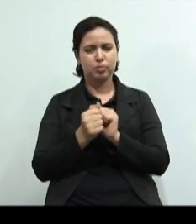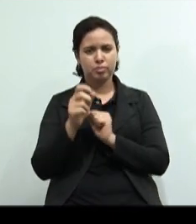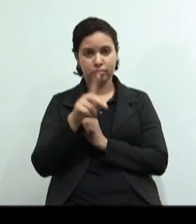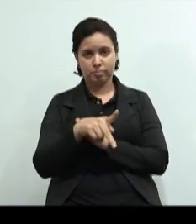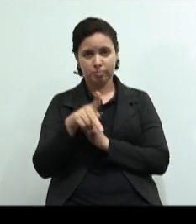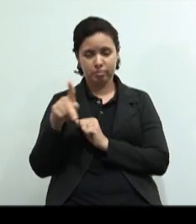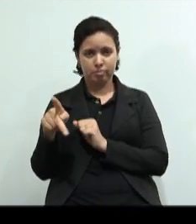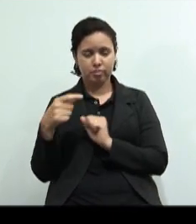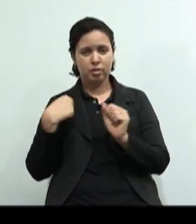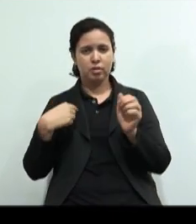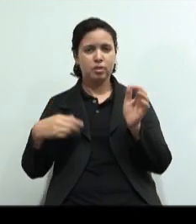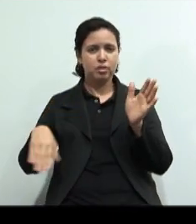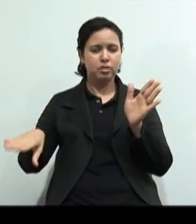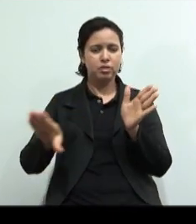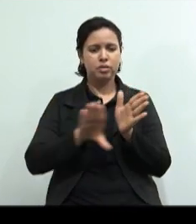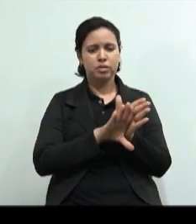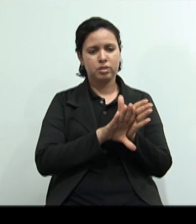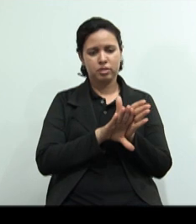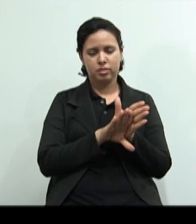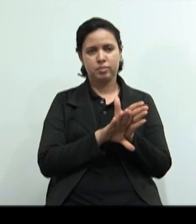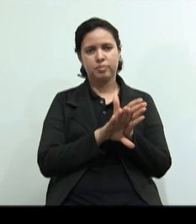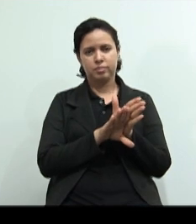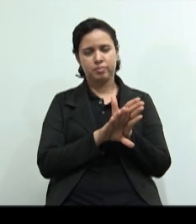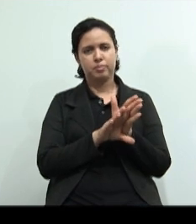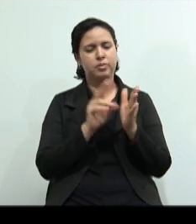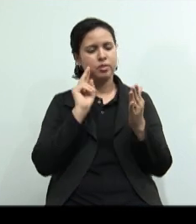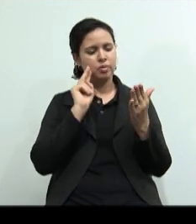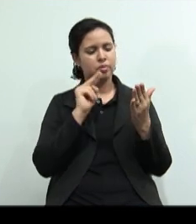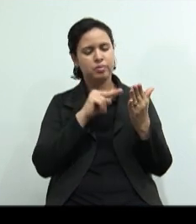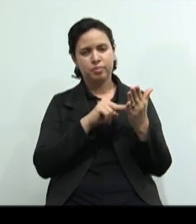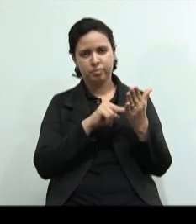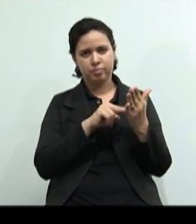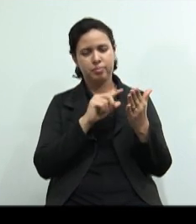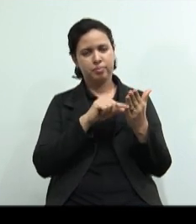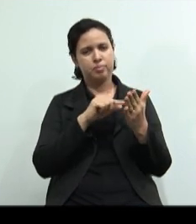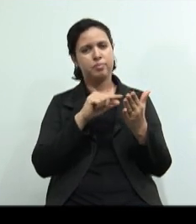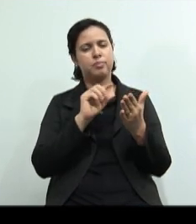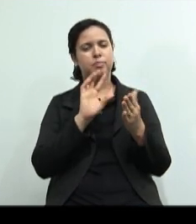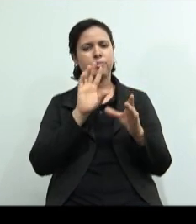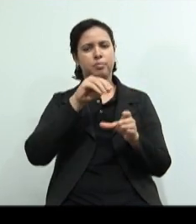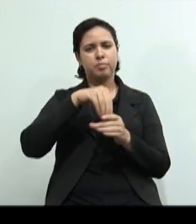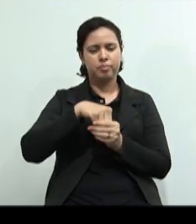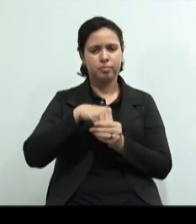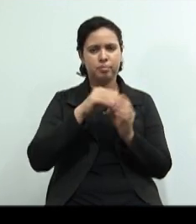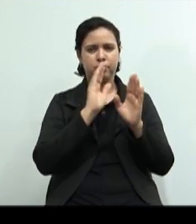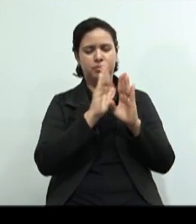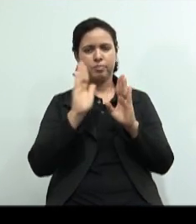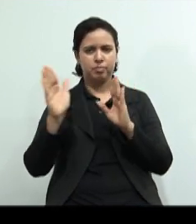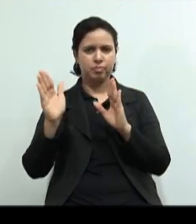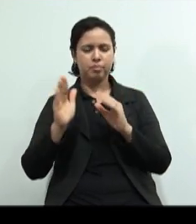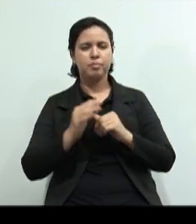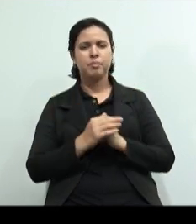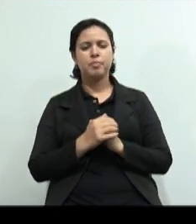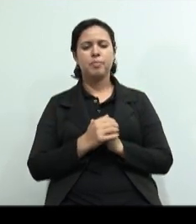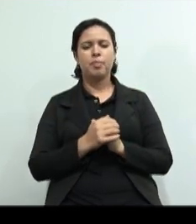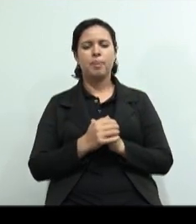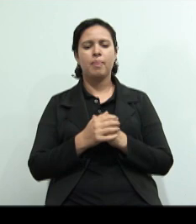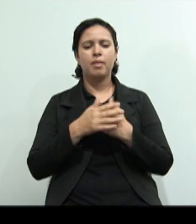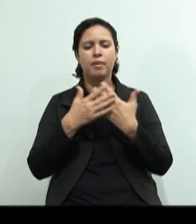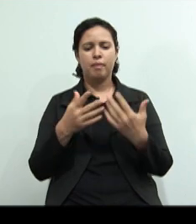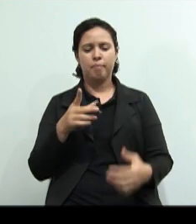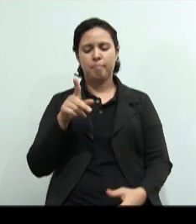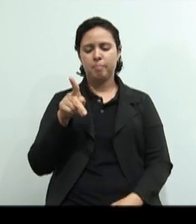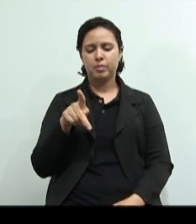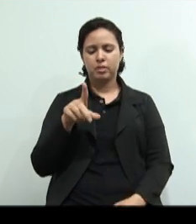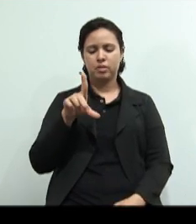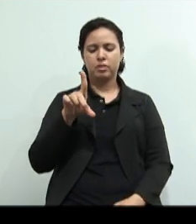quando eu cheguei aqui, eu vi que ele estava na nossa bibliografia, achei muito legal. Muito bem. Então, o PDCA é isso, ele inclui